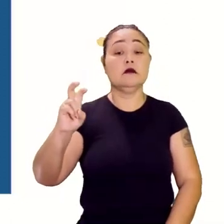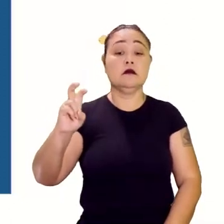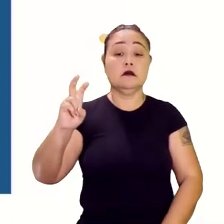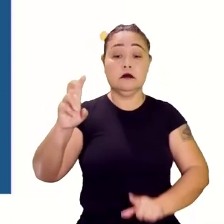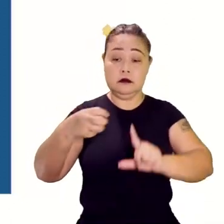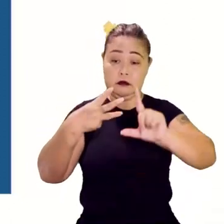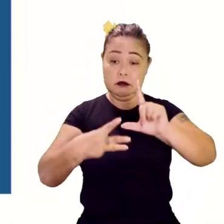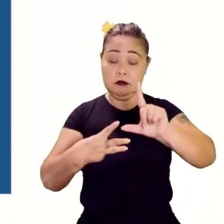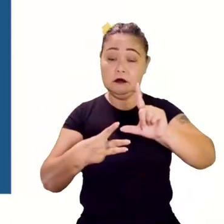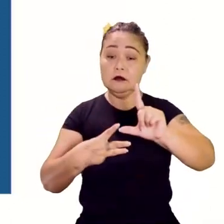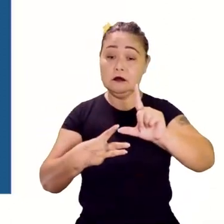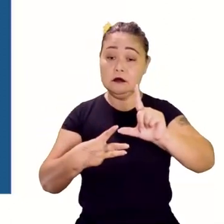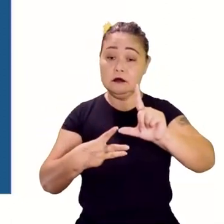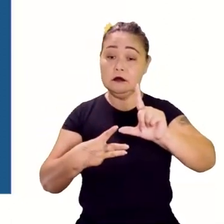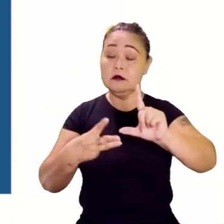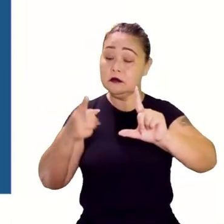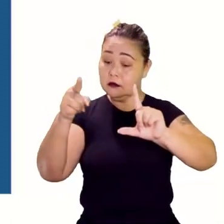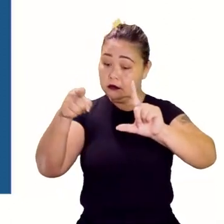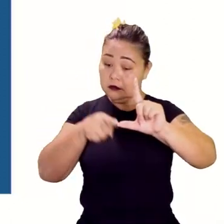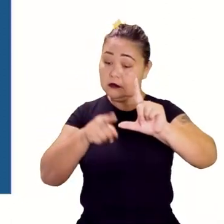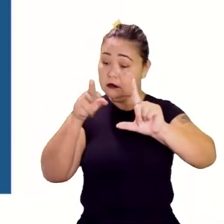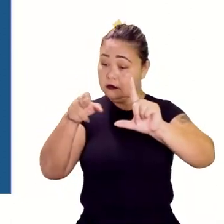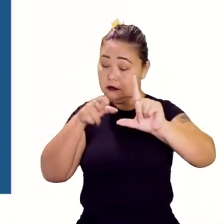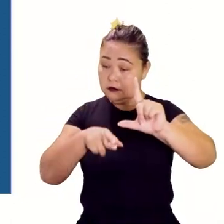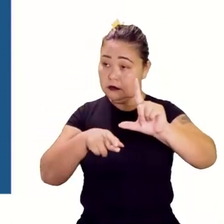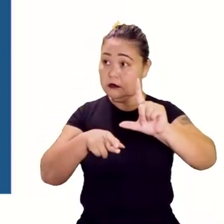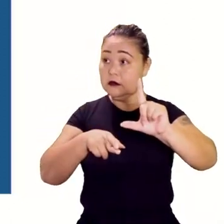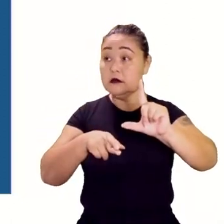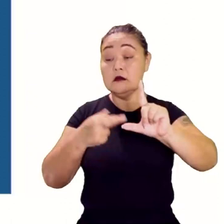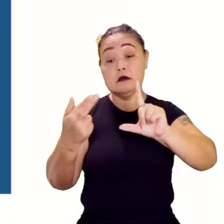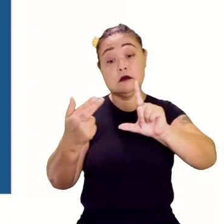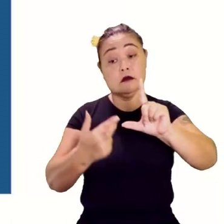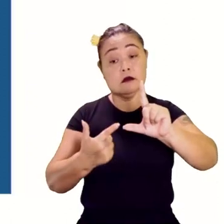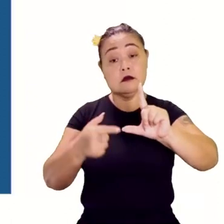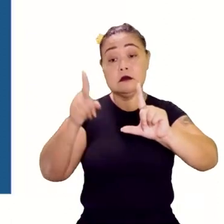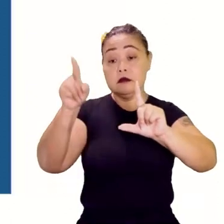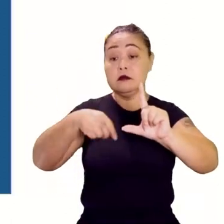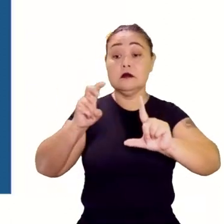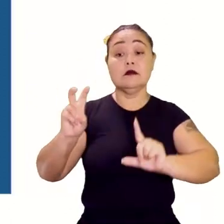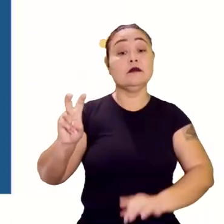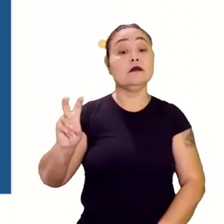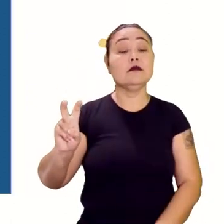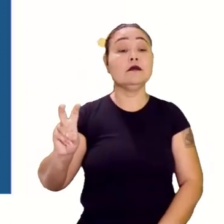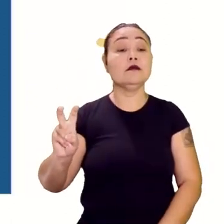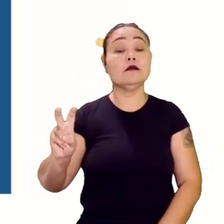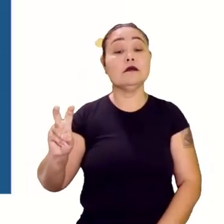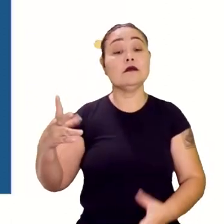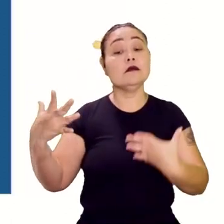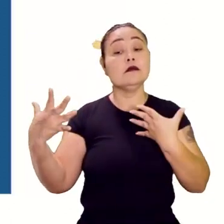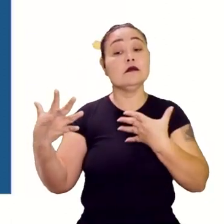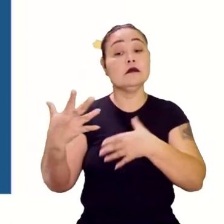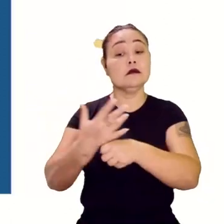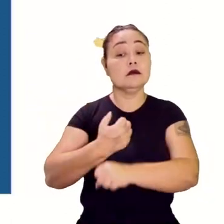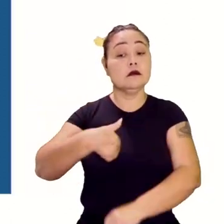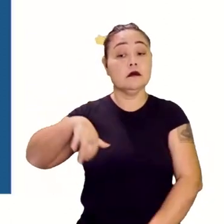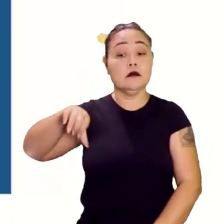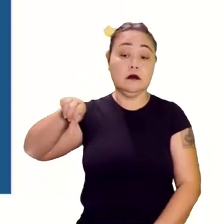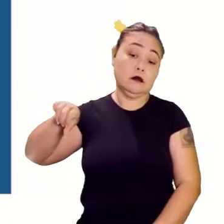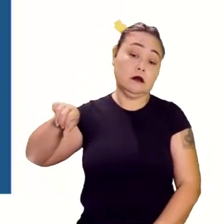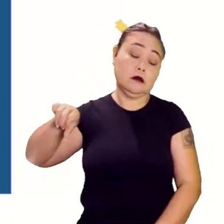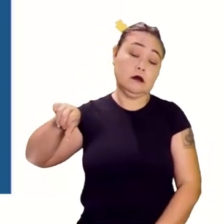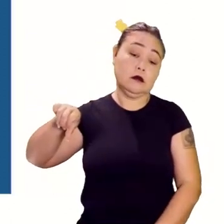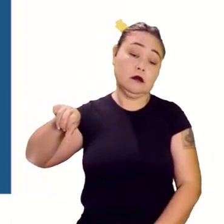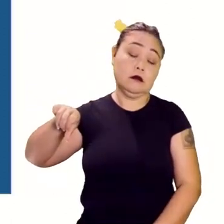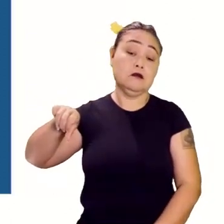Isso. Na base 3? Então, se a gente sabe que o logaritmando e a base são iguais, vai se restar 5. Cinco. Quanto que é 4 mais 5?